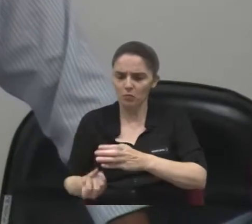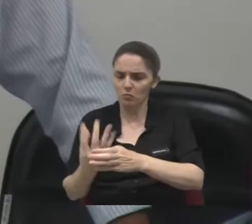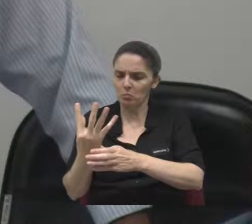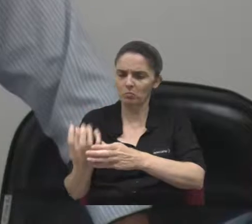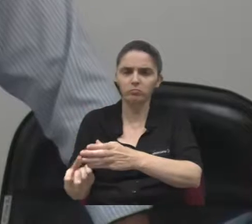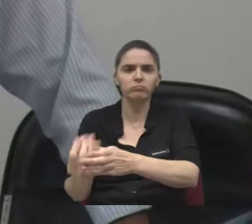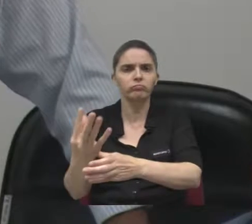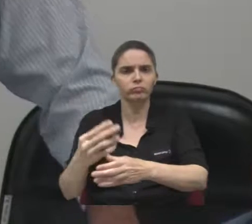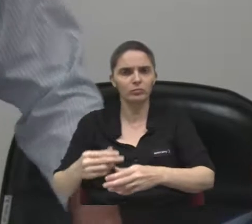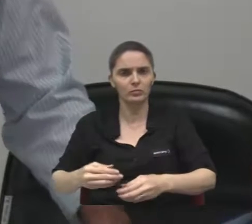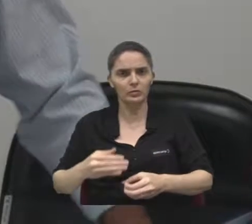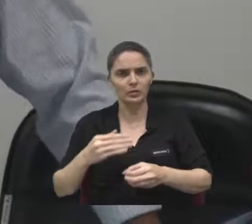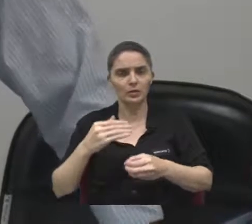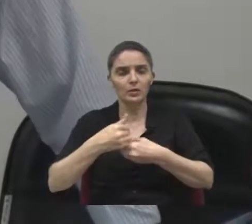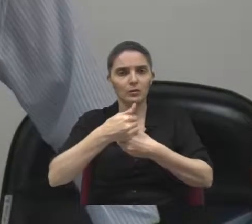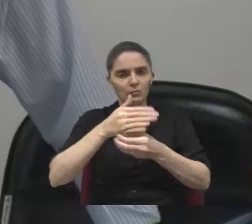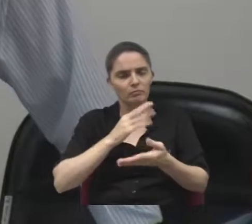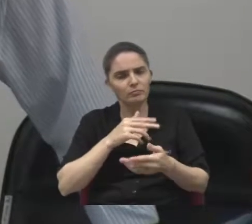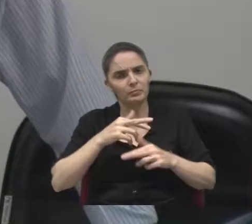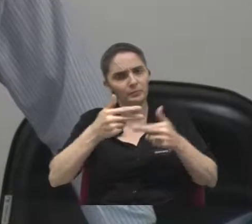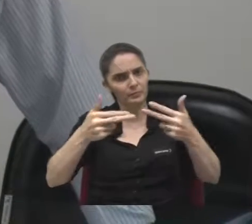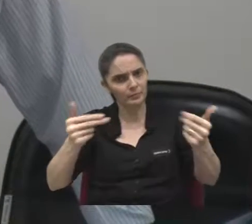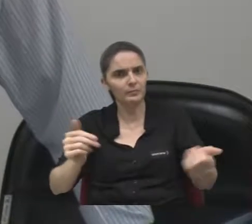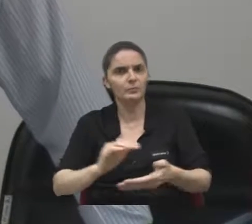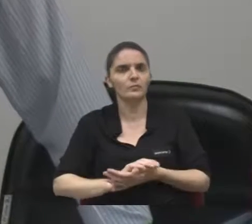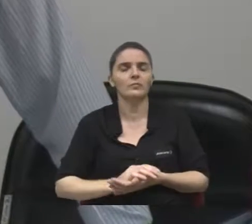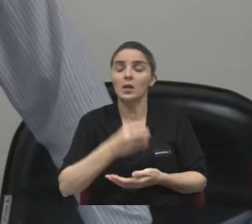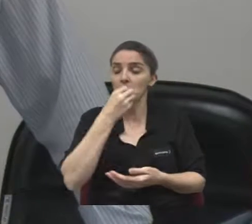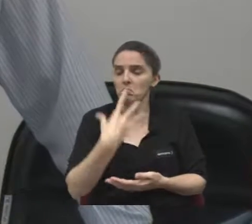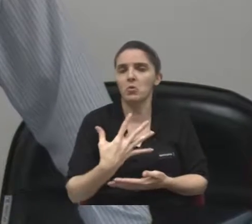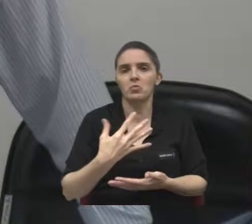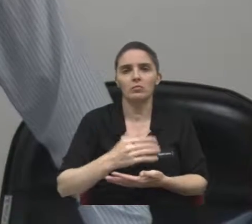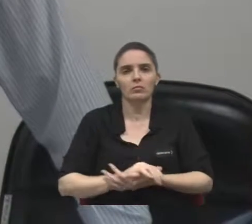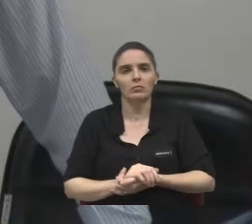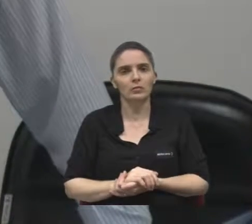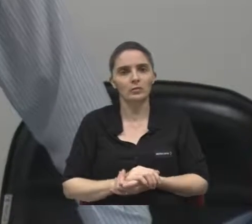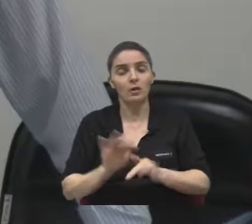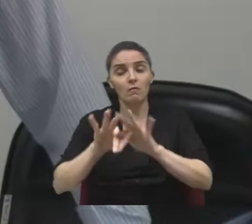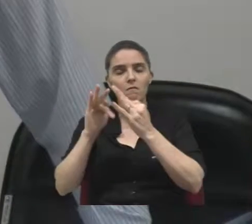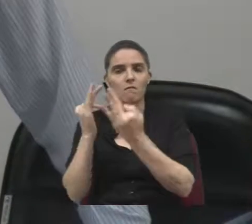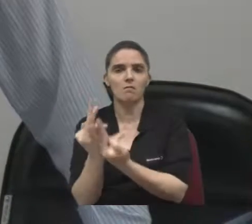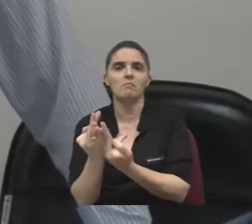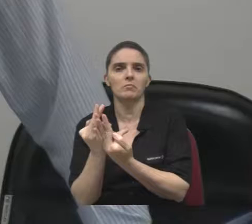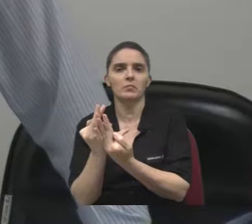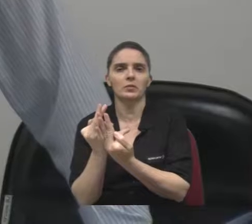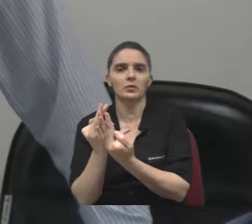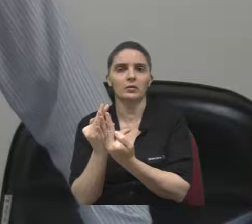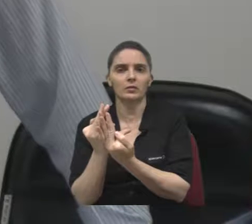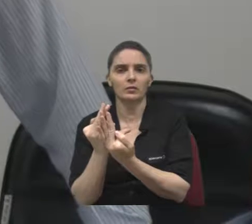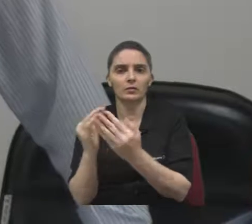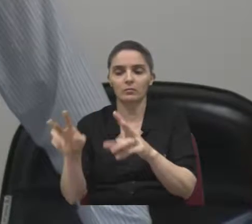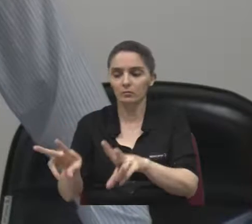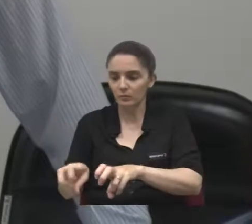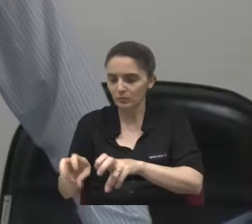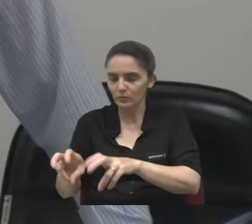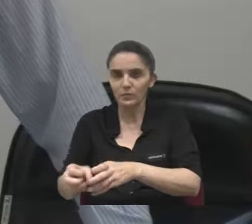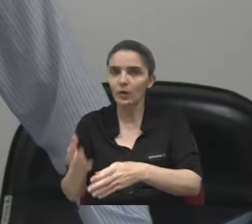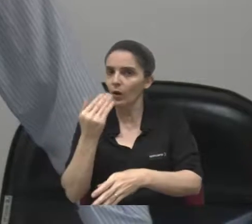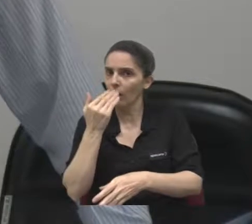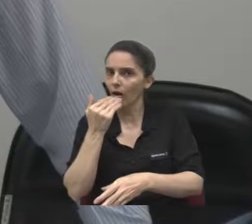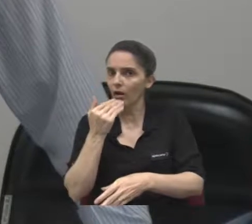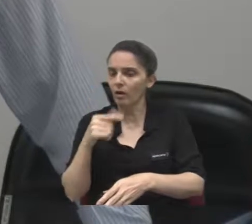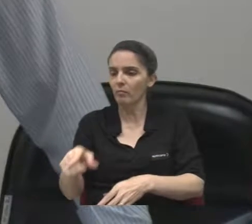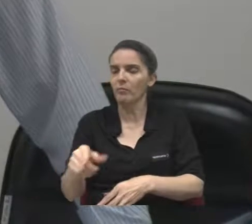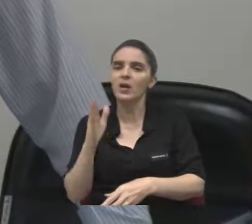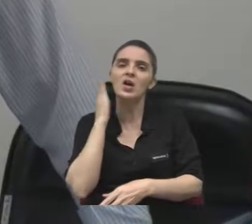legumes e dá resultado. São famílias sustentadas pela própria terra. Não são vagabundos que estão lá, não. São